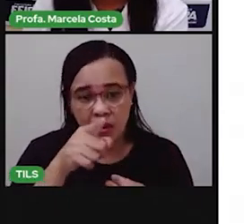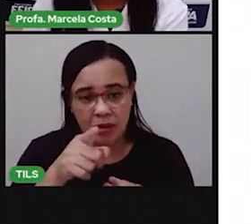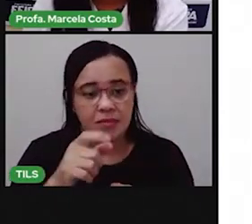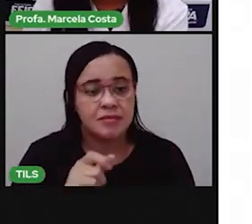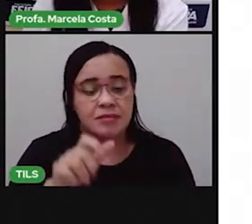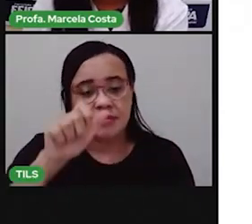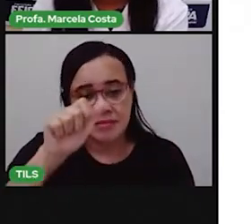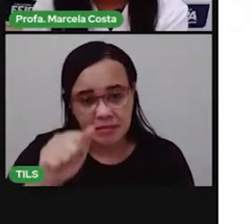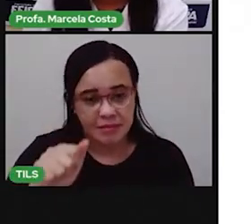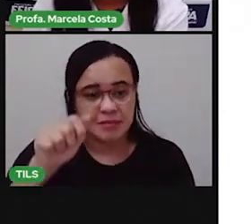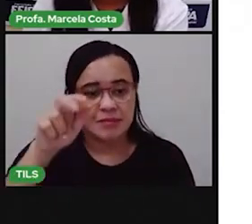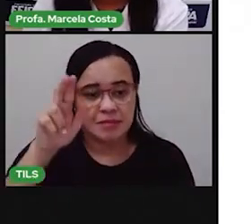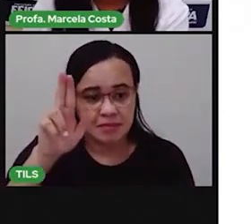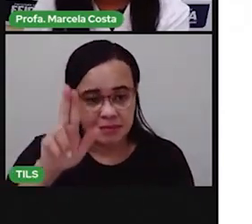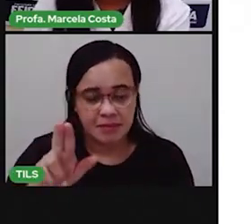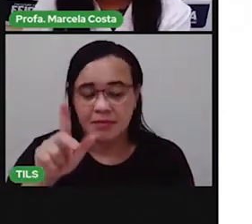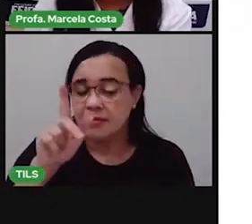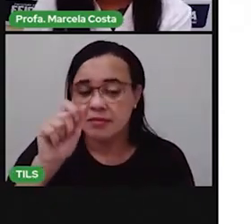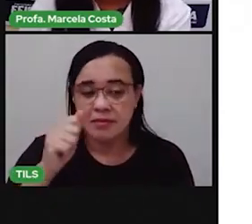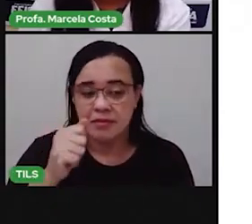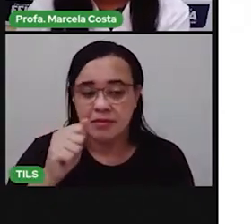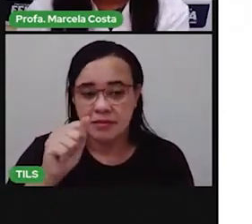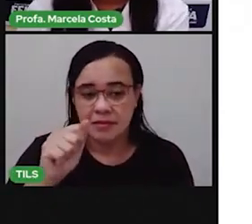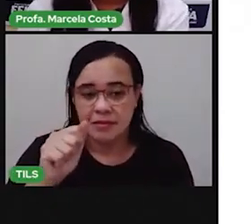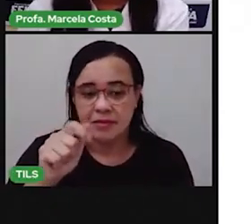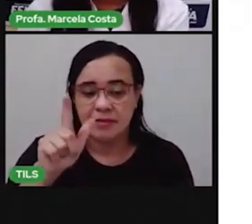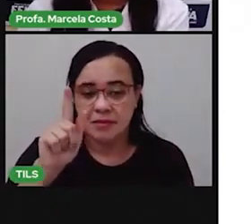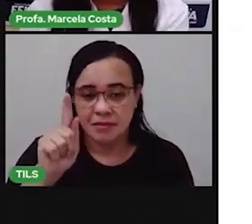Água. Olha.